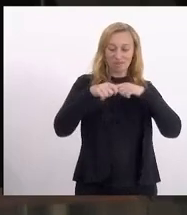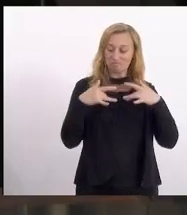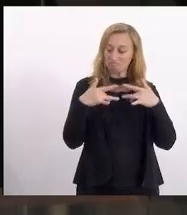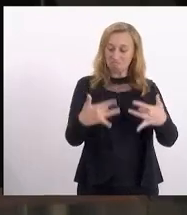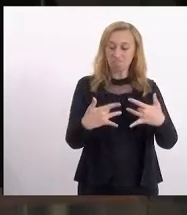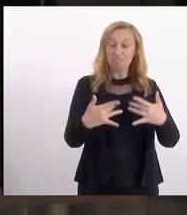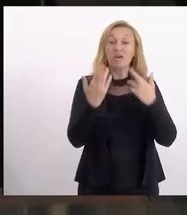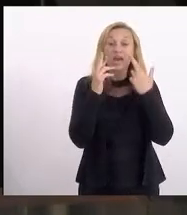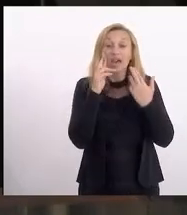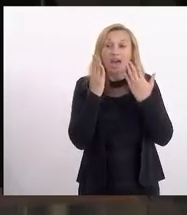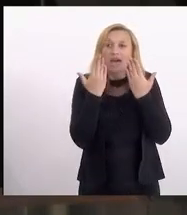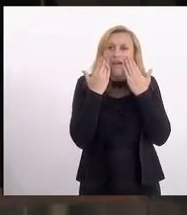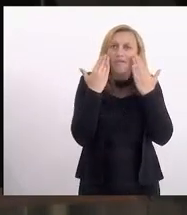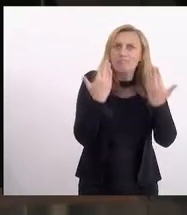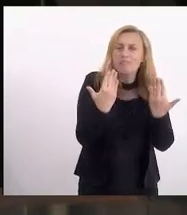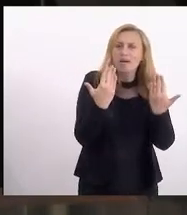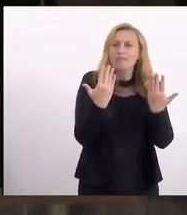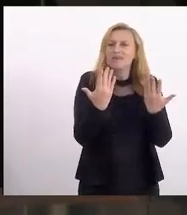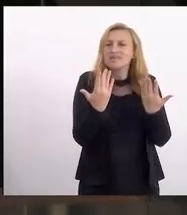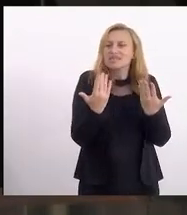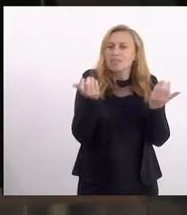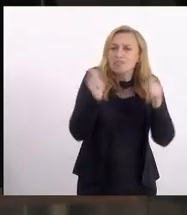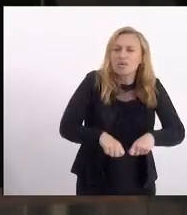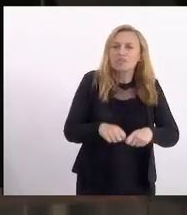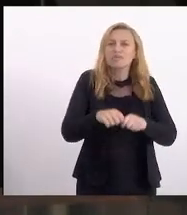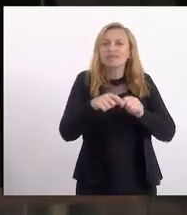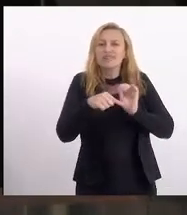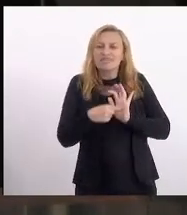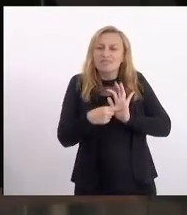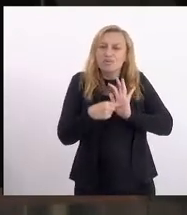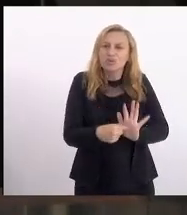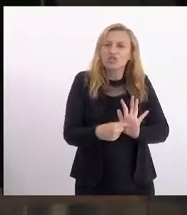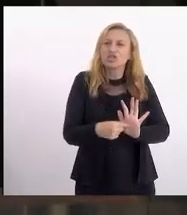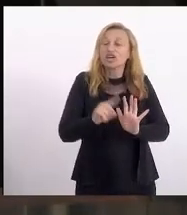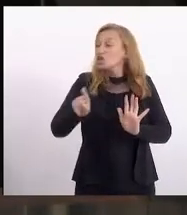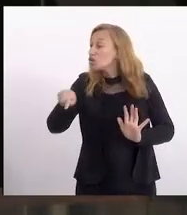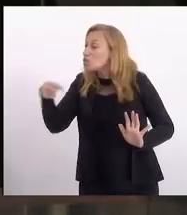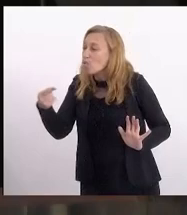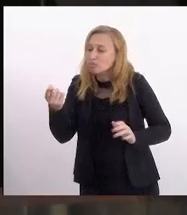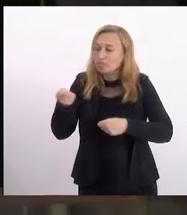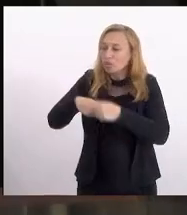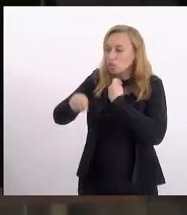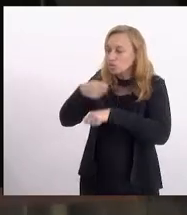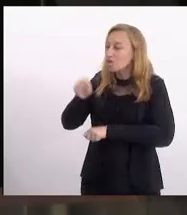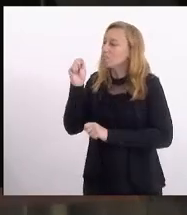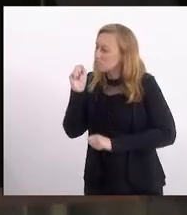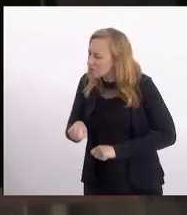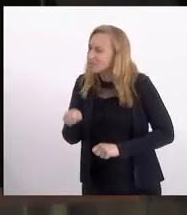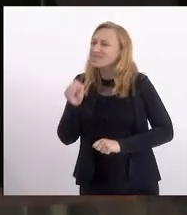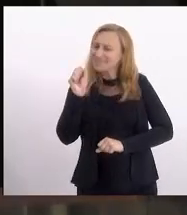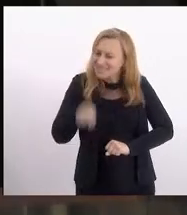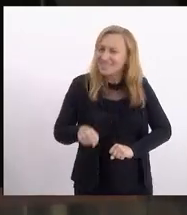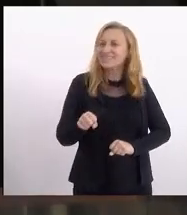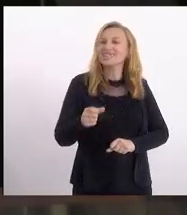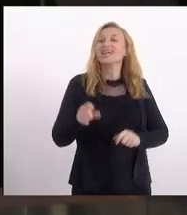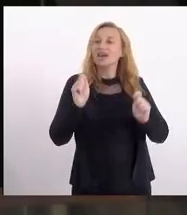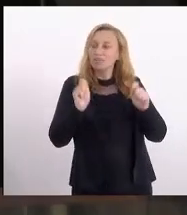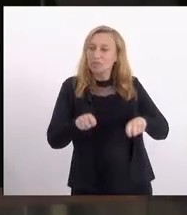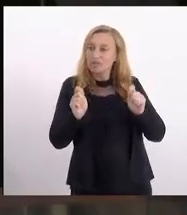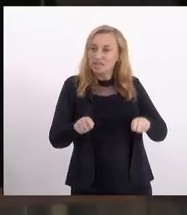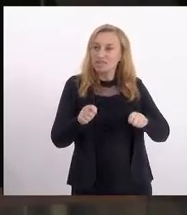como tenho dito, a possibilidade de afirmar que outra economia é possível, que é possível